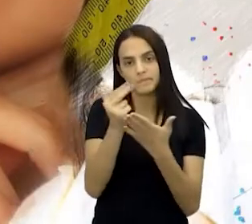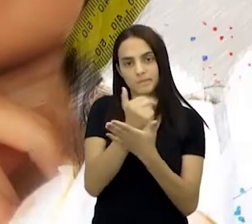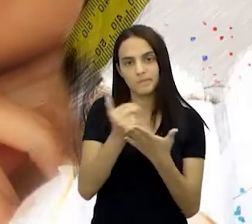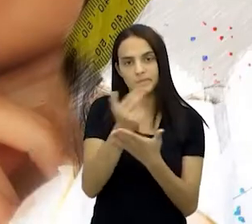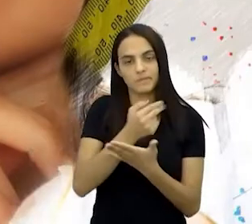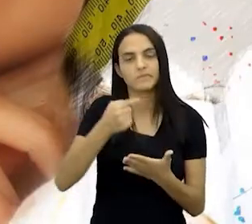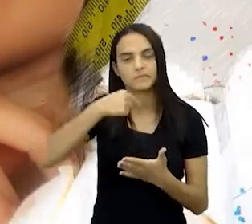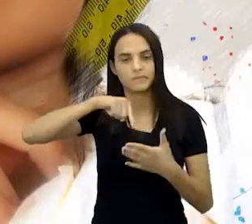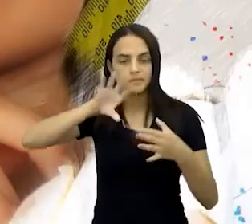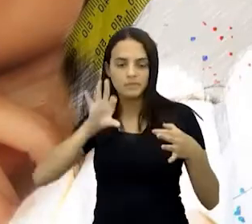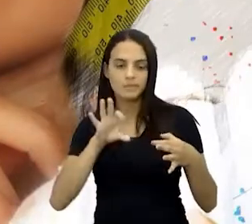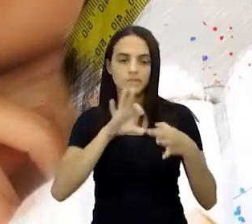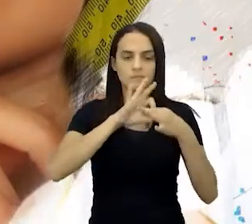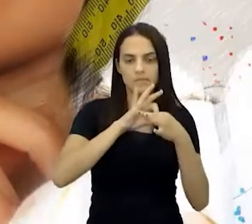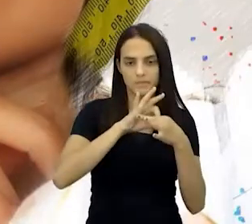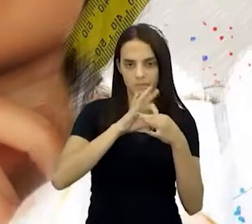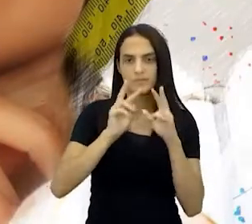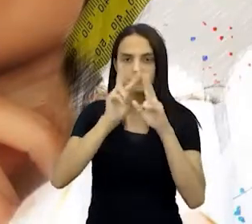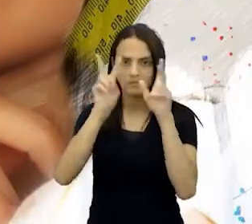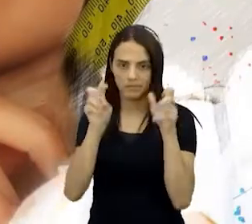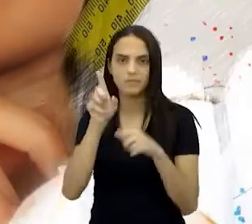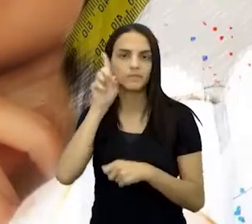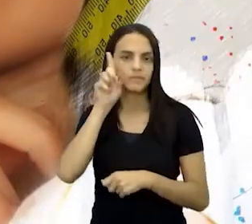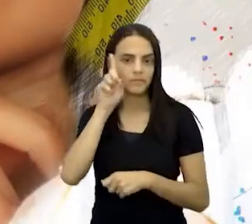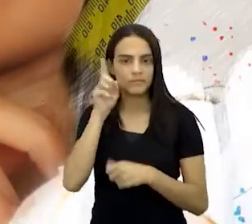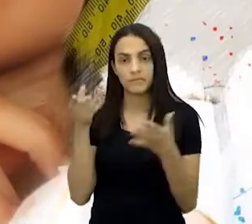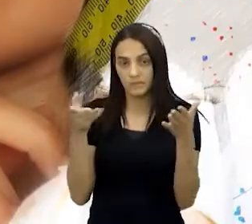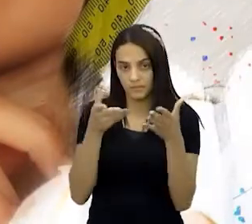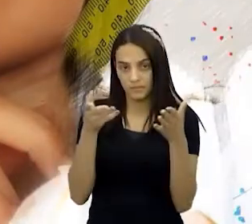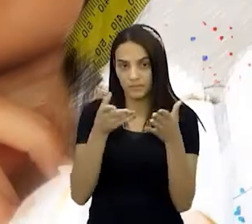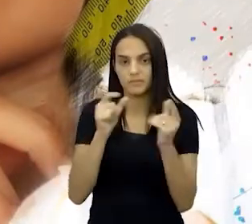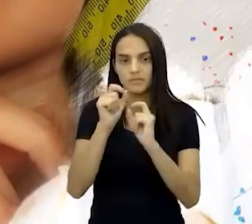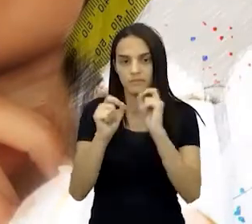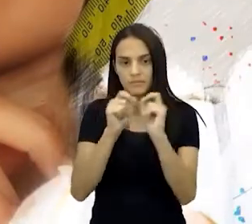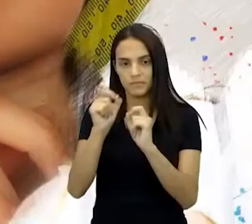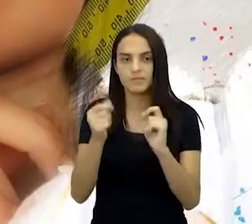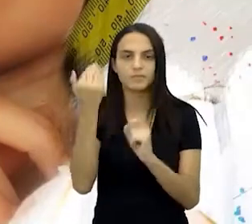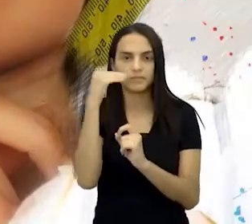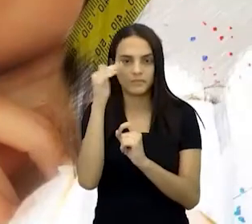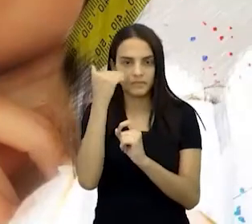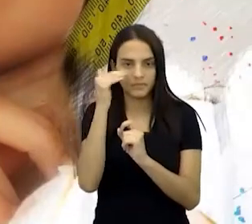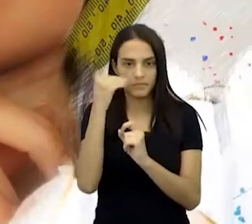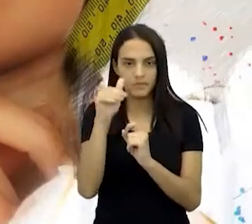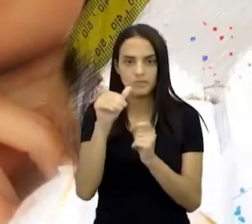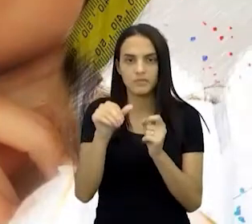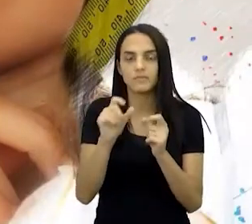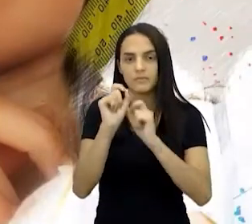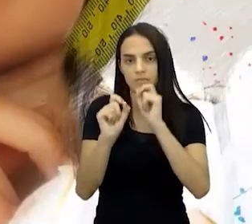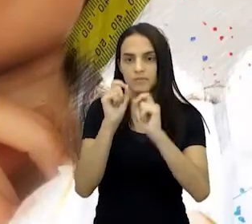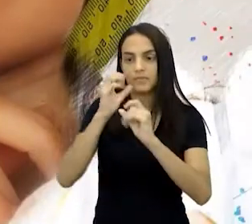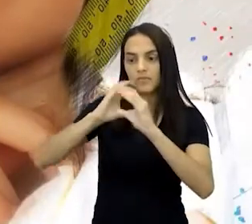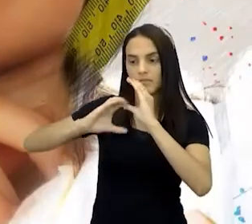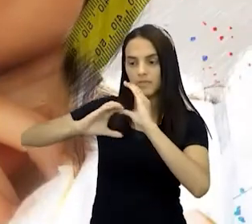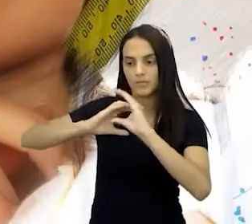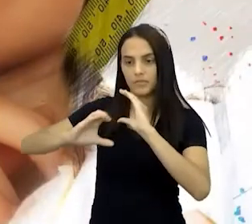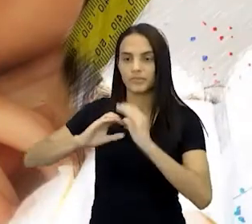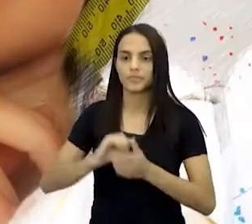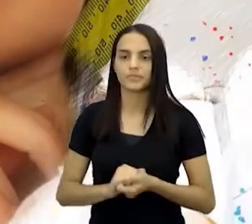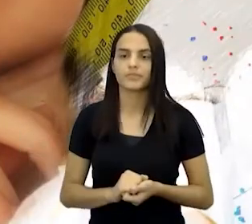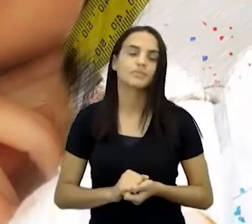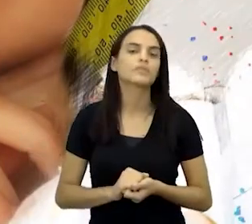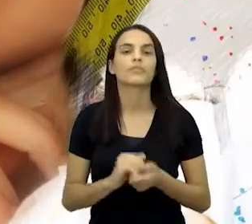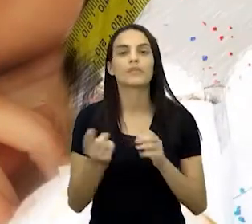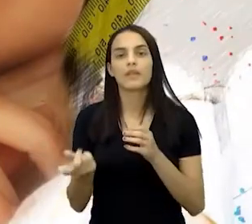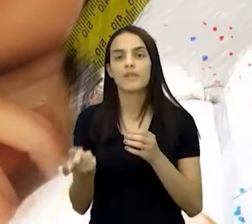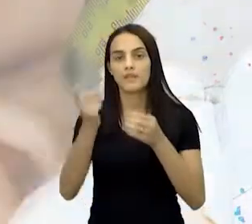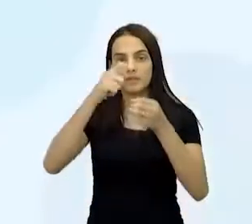que se conecte com o nosso assunto do dia. Hoje, a nossa é entender um pouquinho sobre comunicação, tá certo? E aí, voltando ao